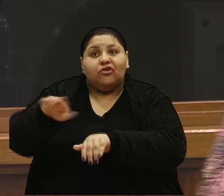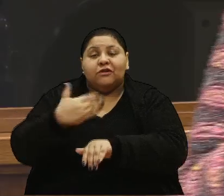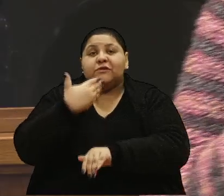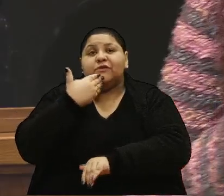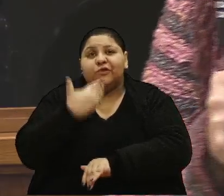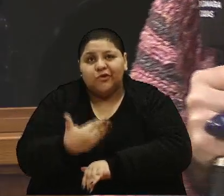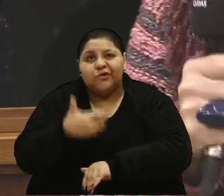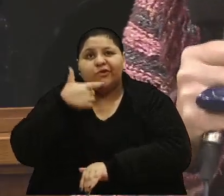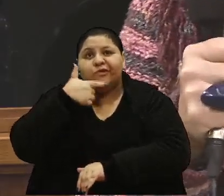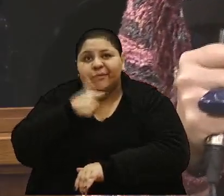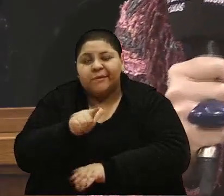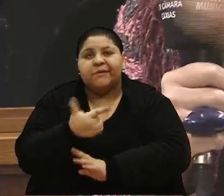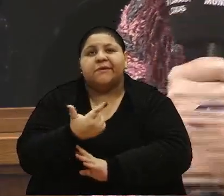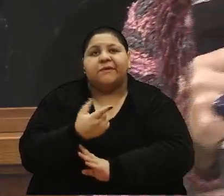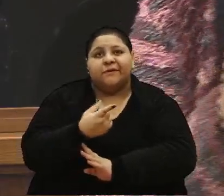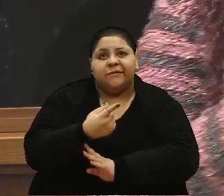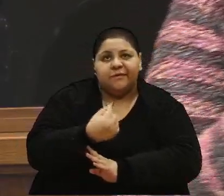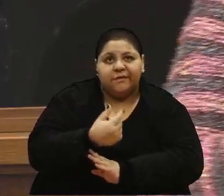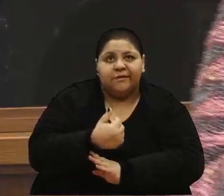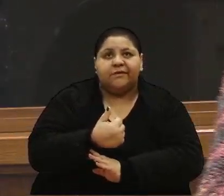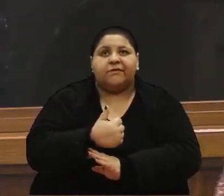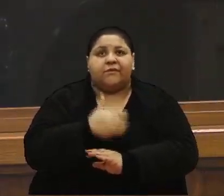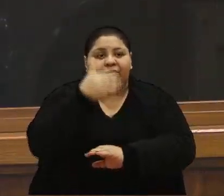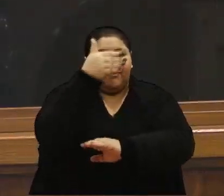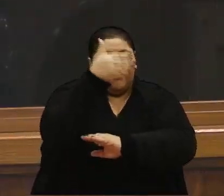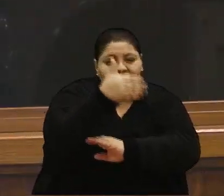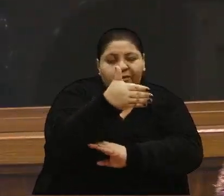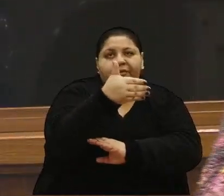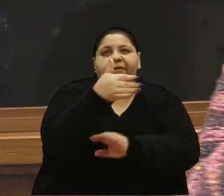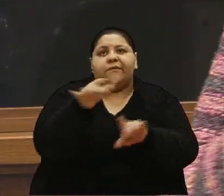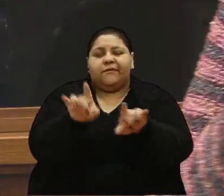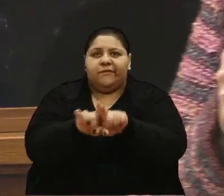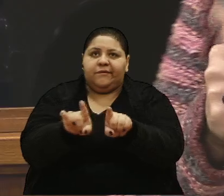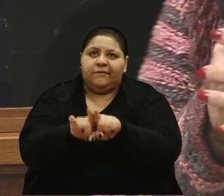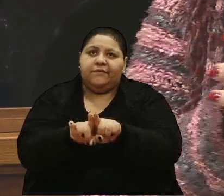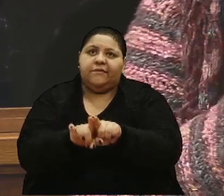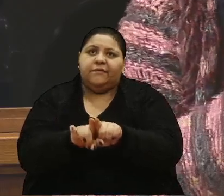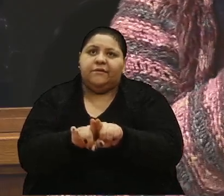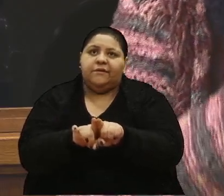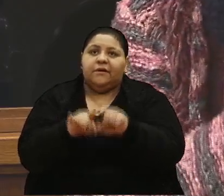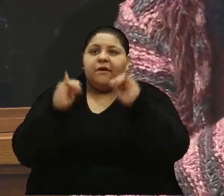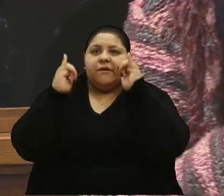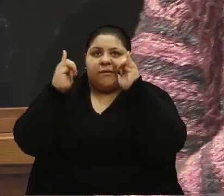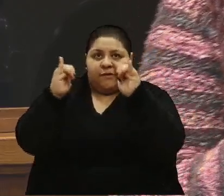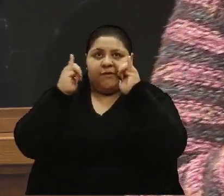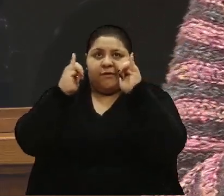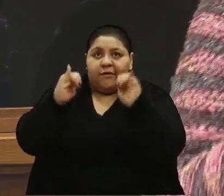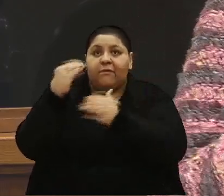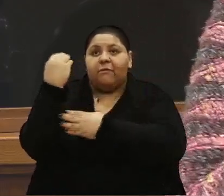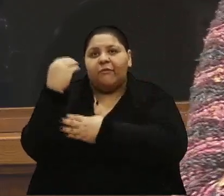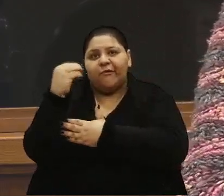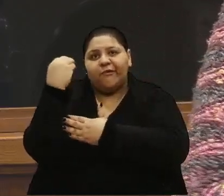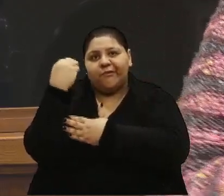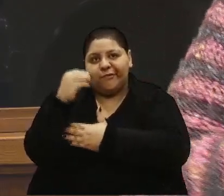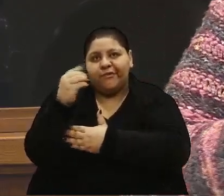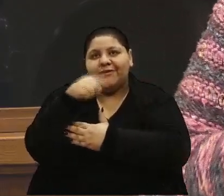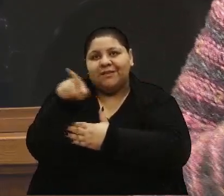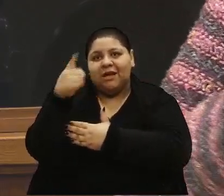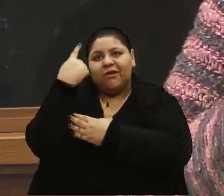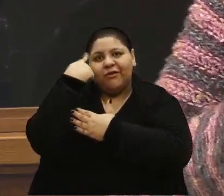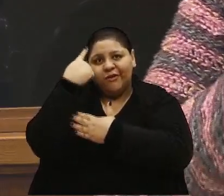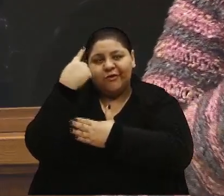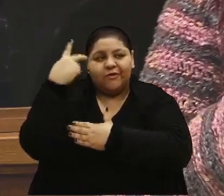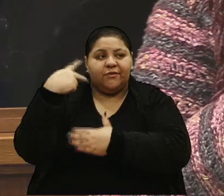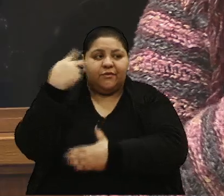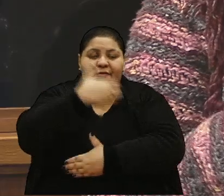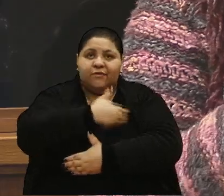conseguir verbas para alojamento e mesmo para transporte para Porto Alegre. Então, pensa uma